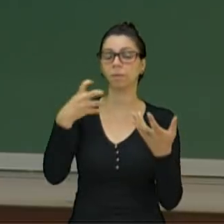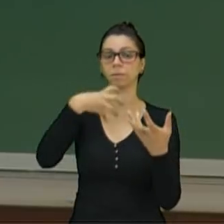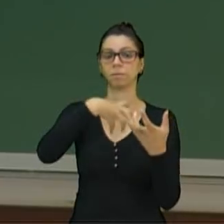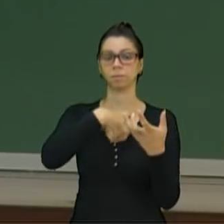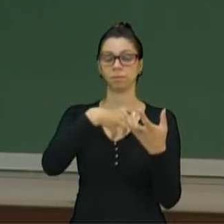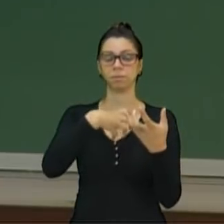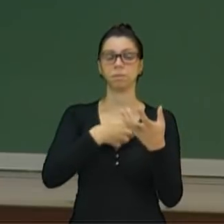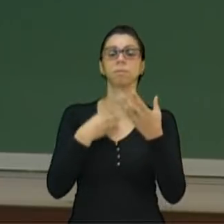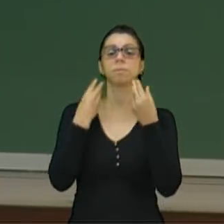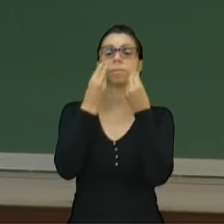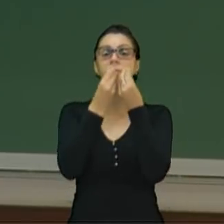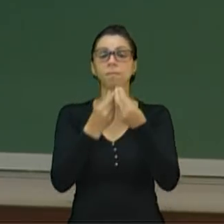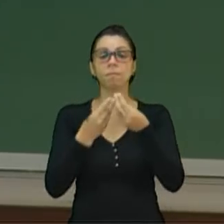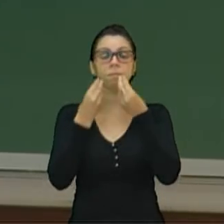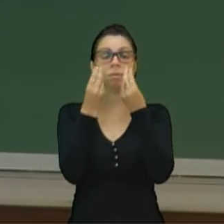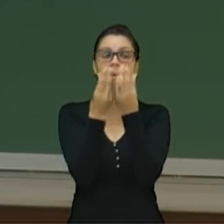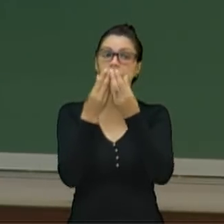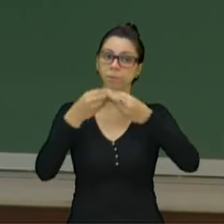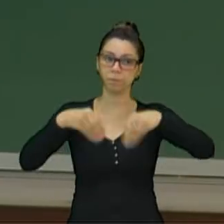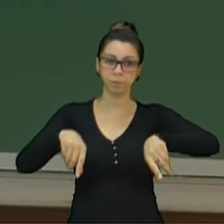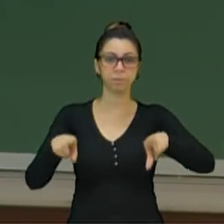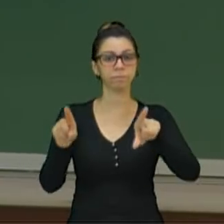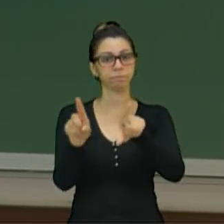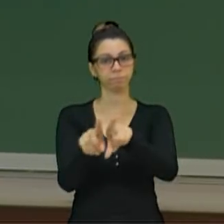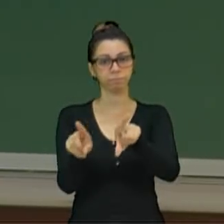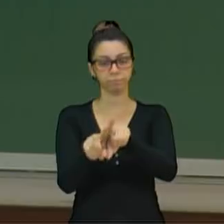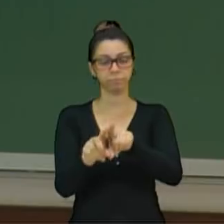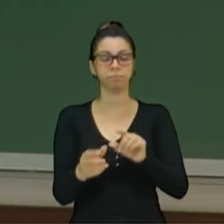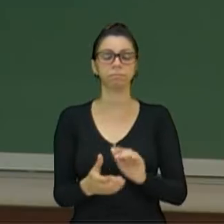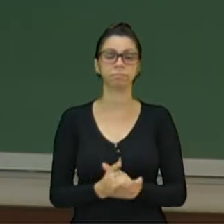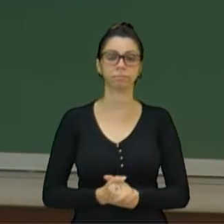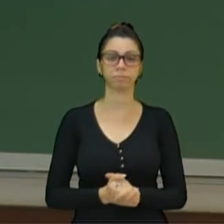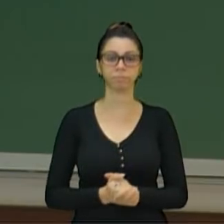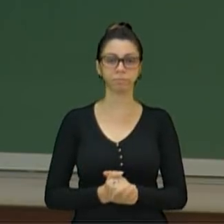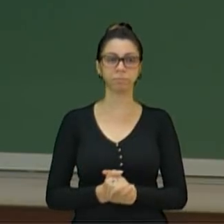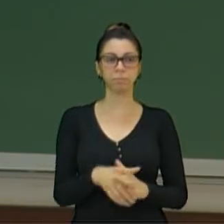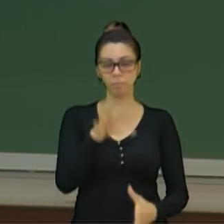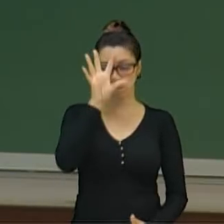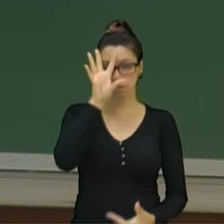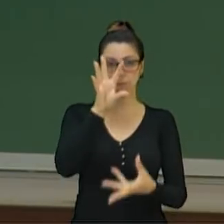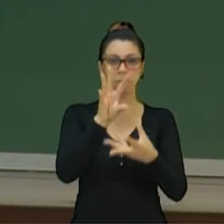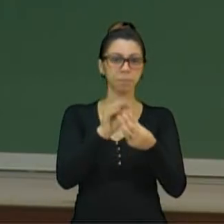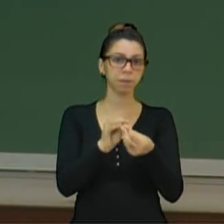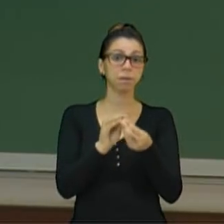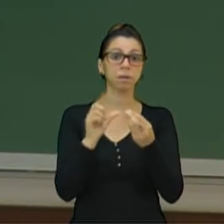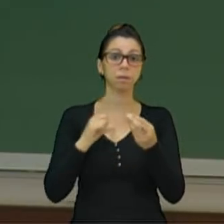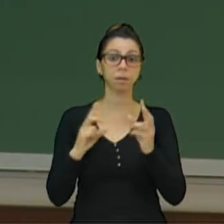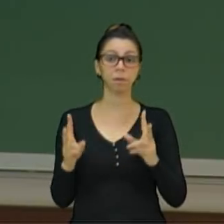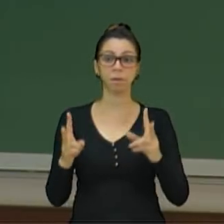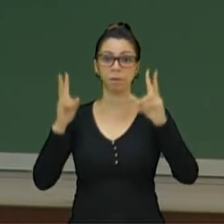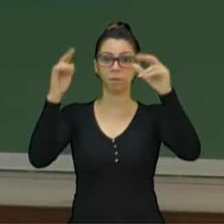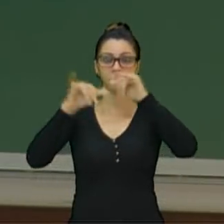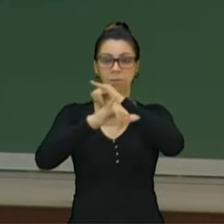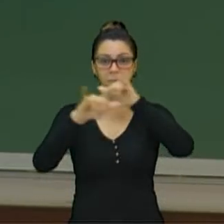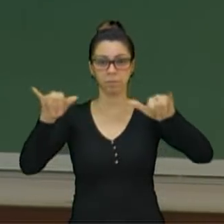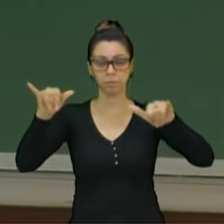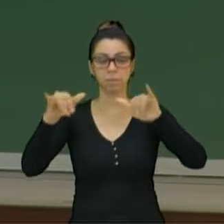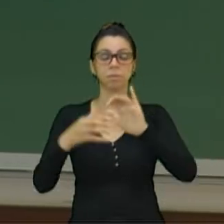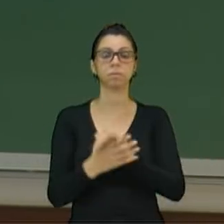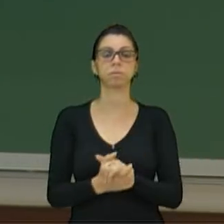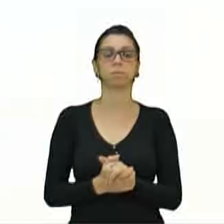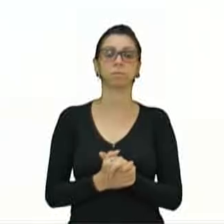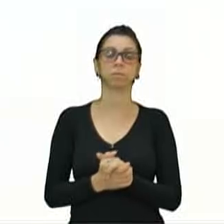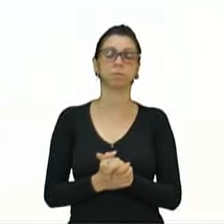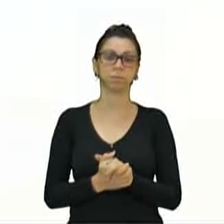de sabor também fica prejudicada. Para compreender, aqui eu trago mais um pedacinho da reportagem. Para